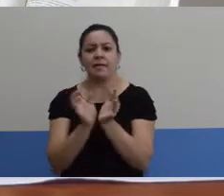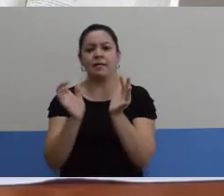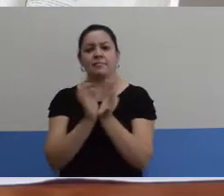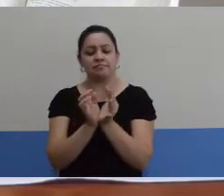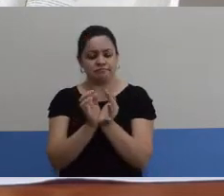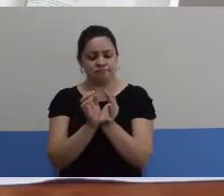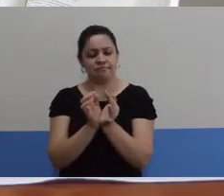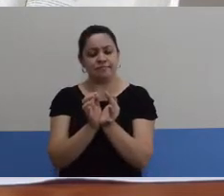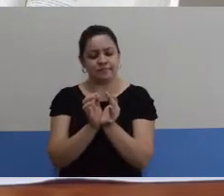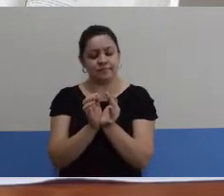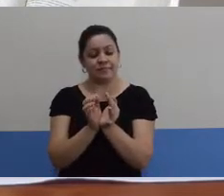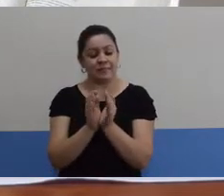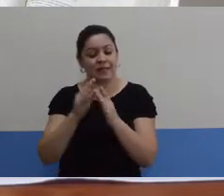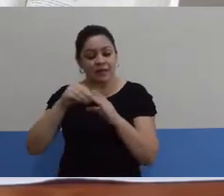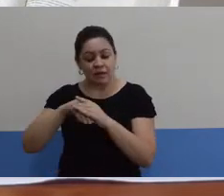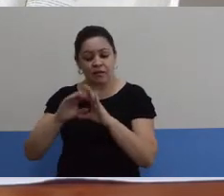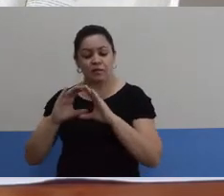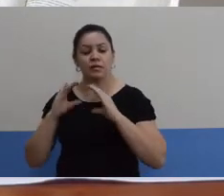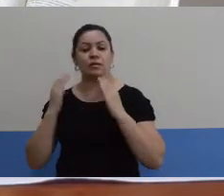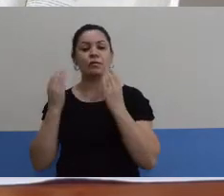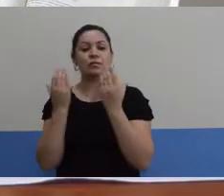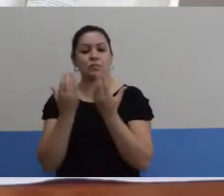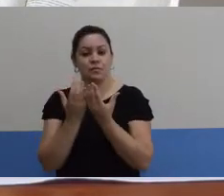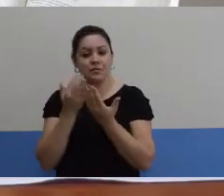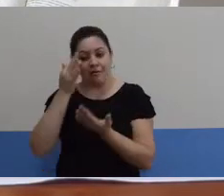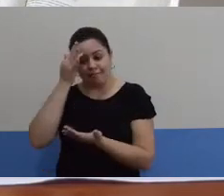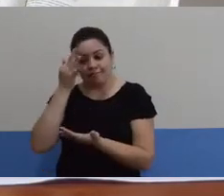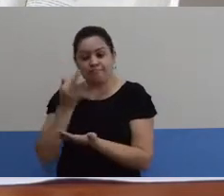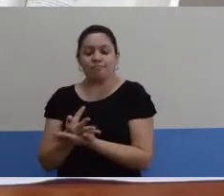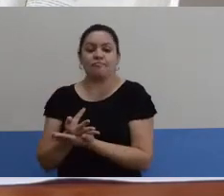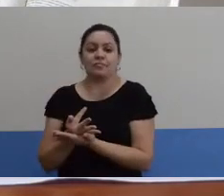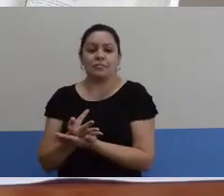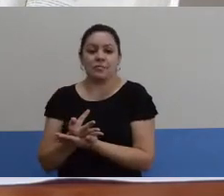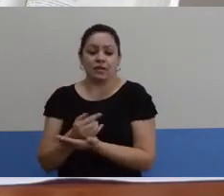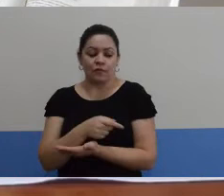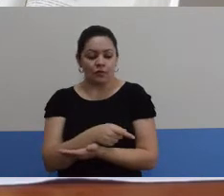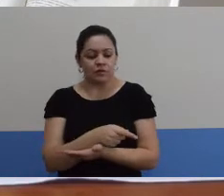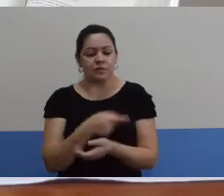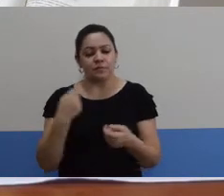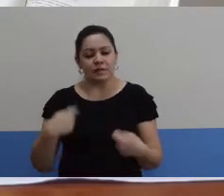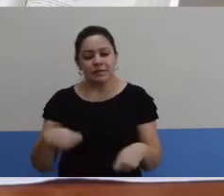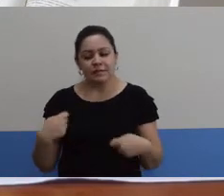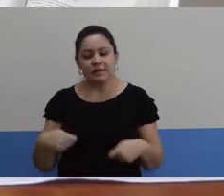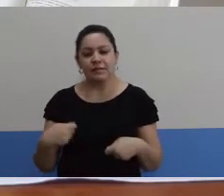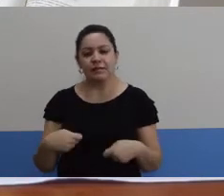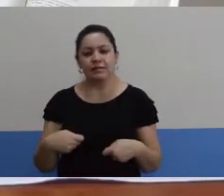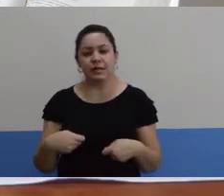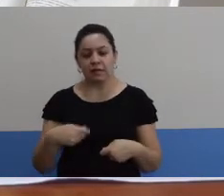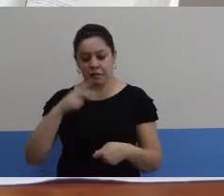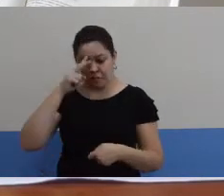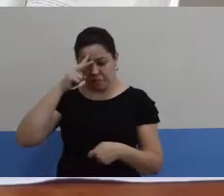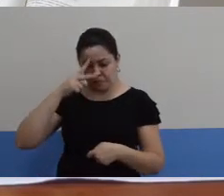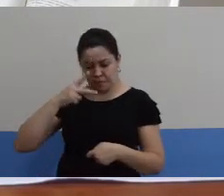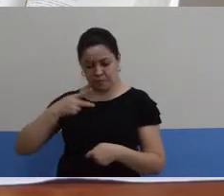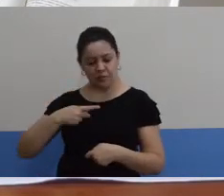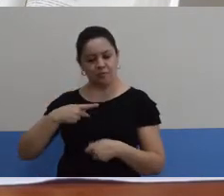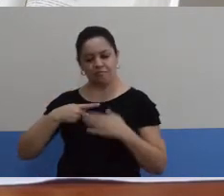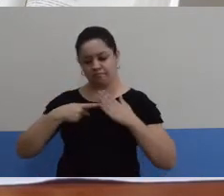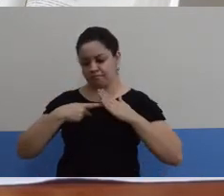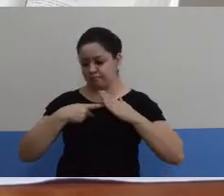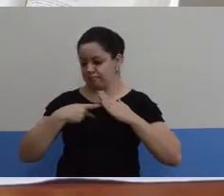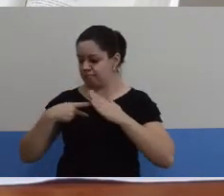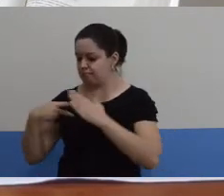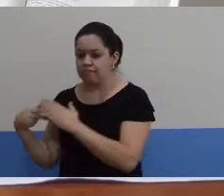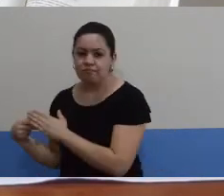sua comunidade de fé, é preciso um despojamento maior de você. É preciso renúncias maiores.